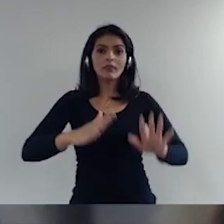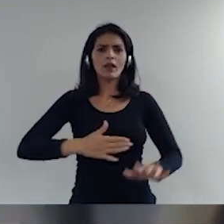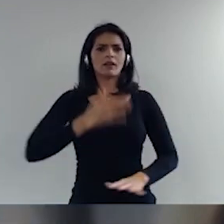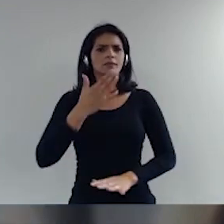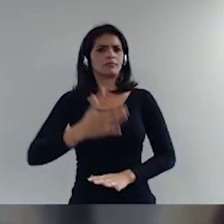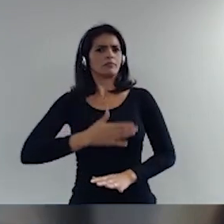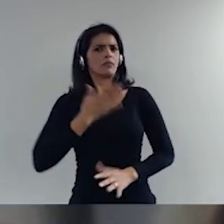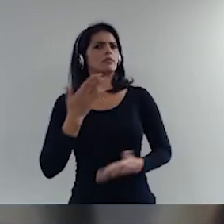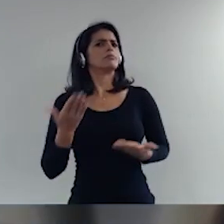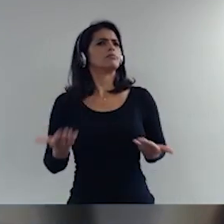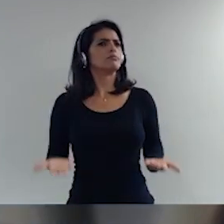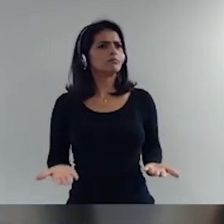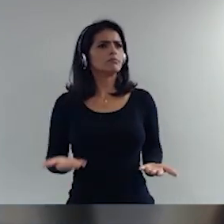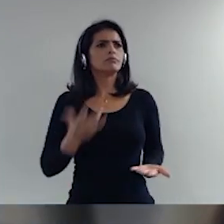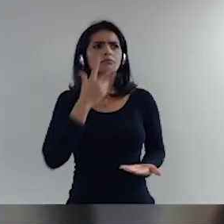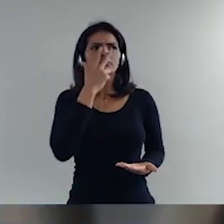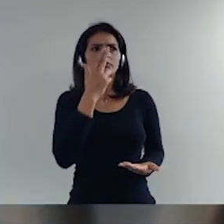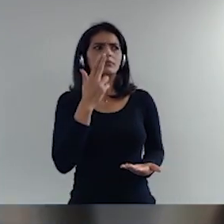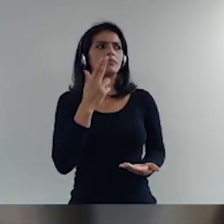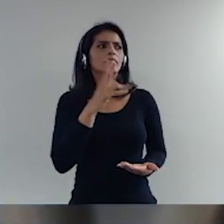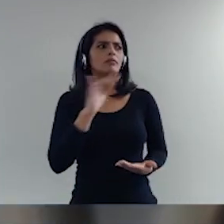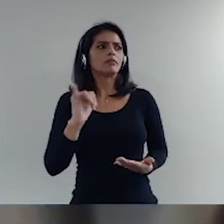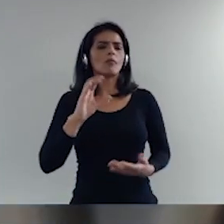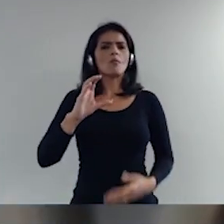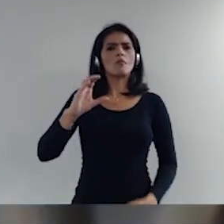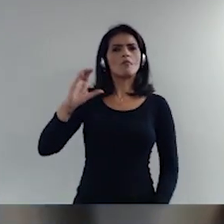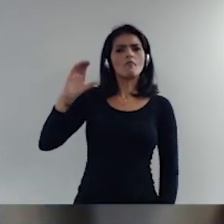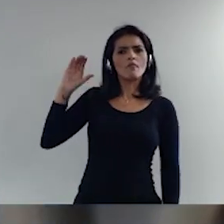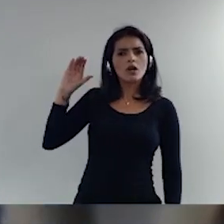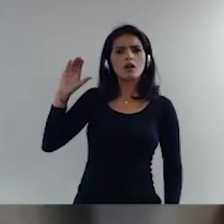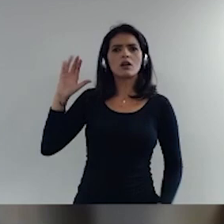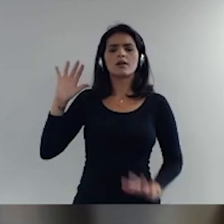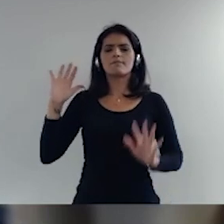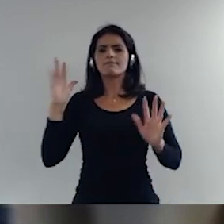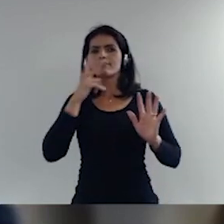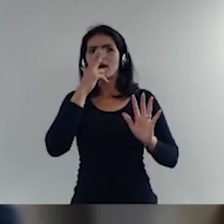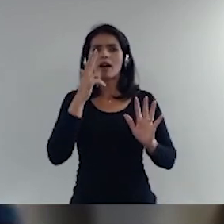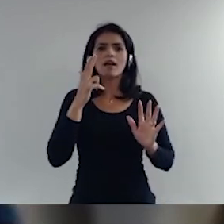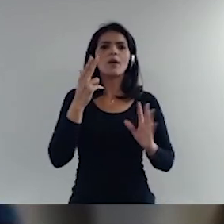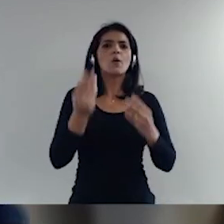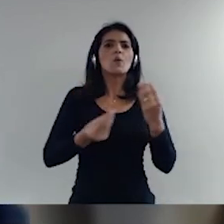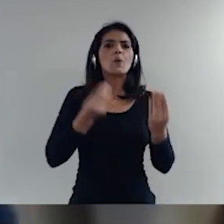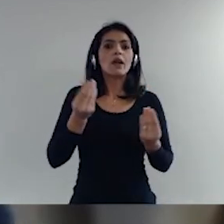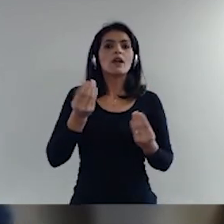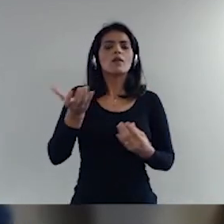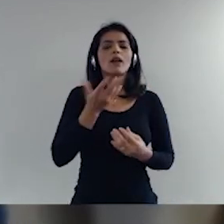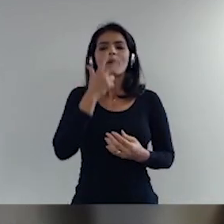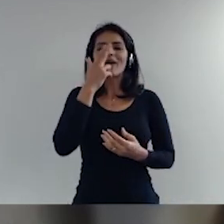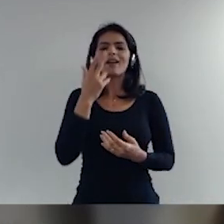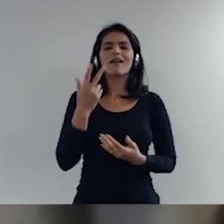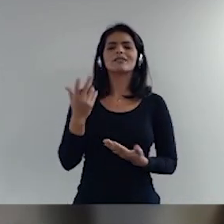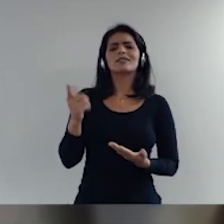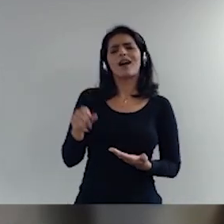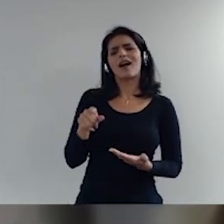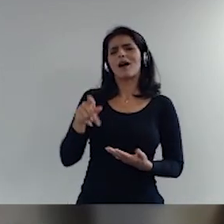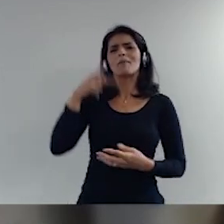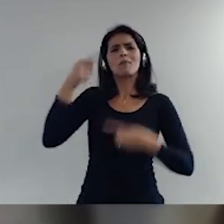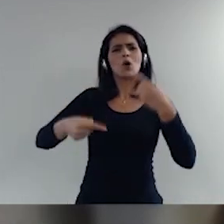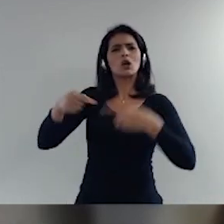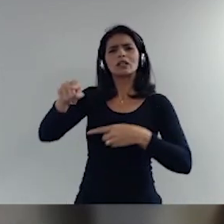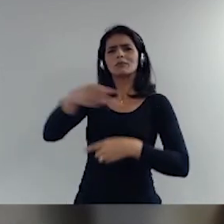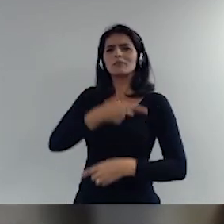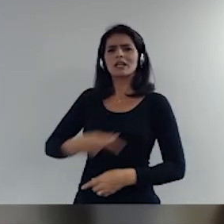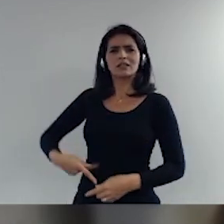últimos tempos, né, além dessa questão da omissão da Presidência da República, omissão, eu diria, conveniente politicamente da Presidência